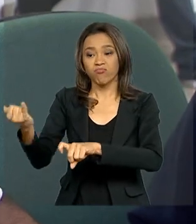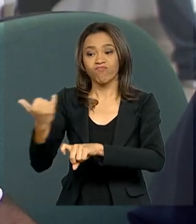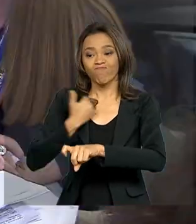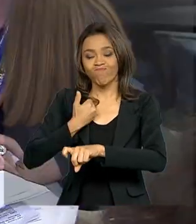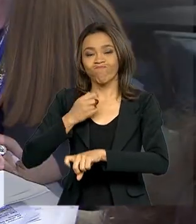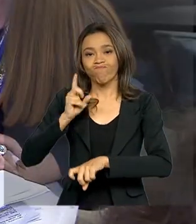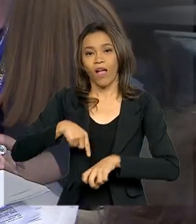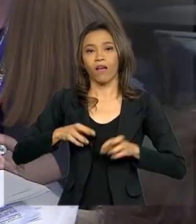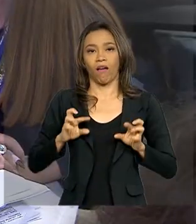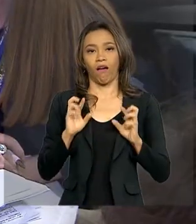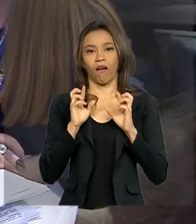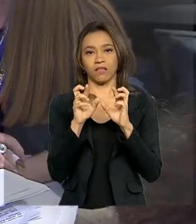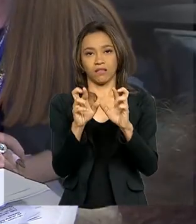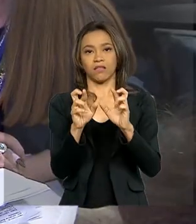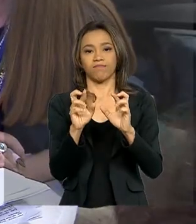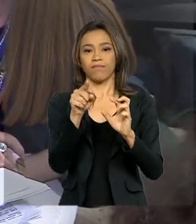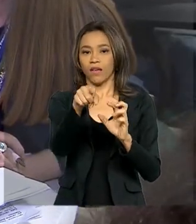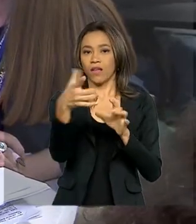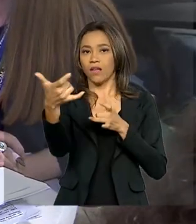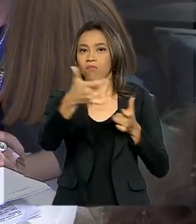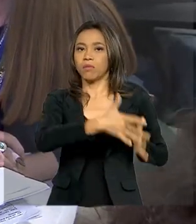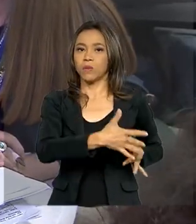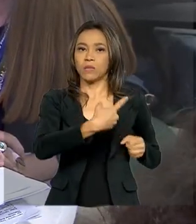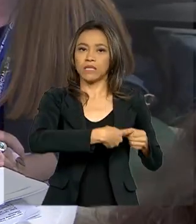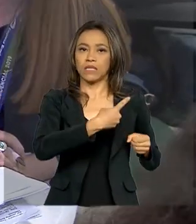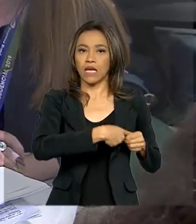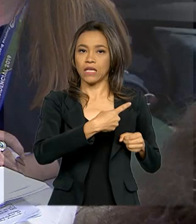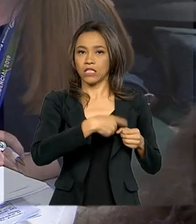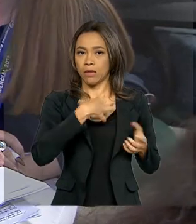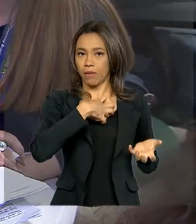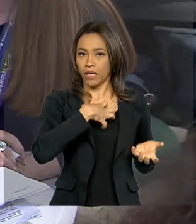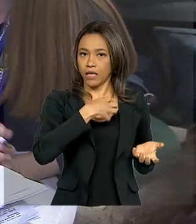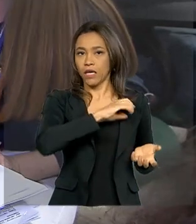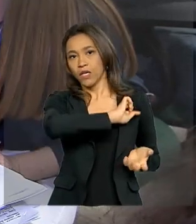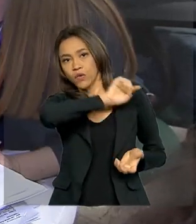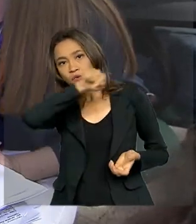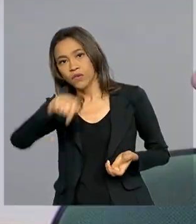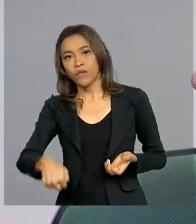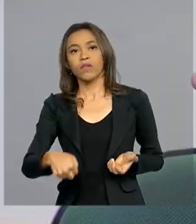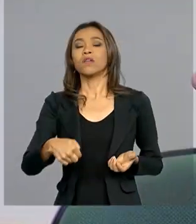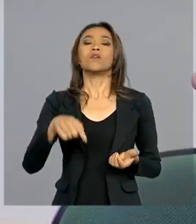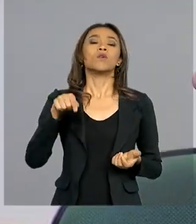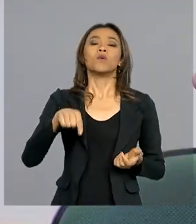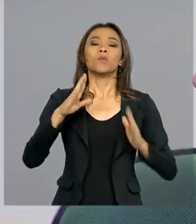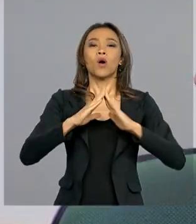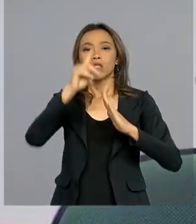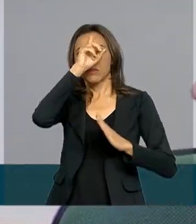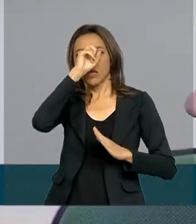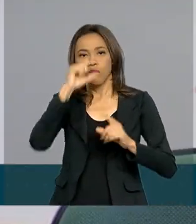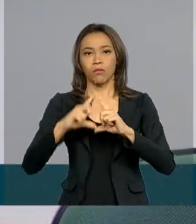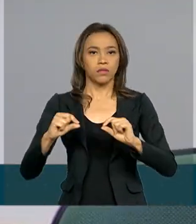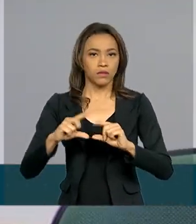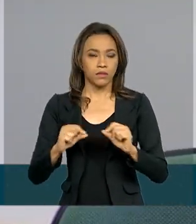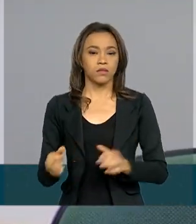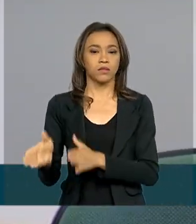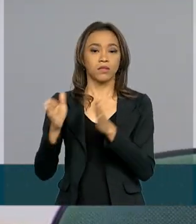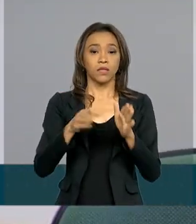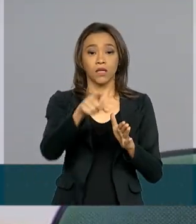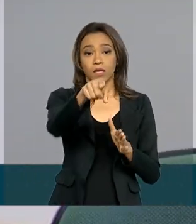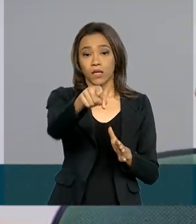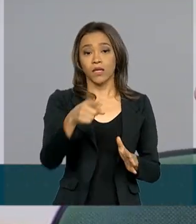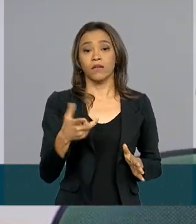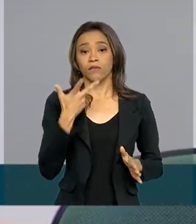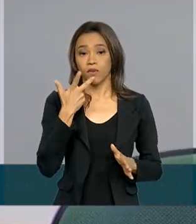câncer deixou sua cidade na bahia e veio se tratar no hospital universitário com a radioterapia ea quimioterapia -